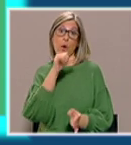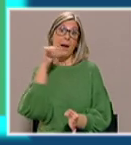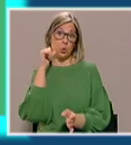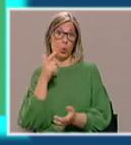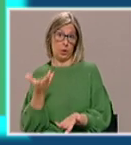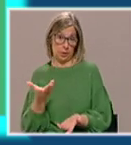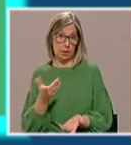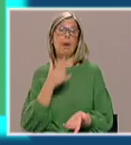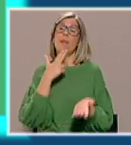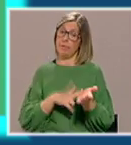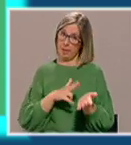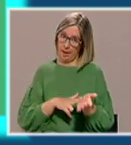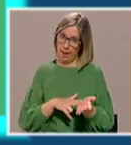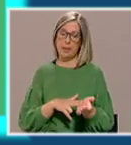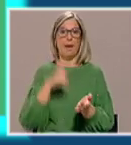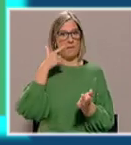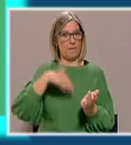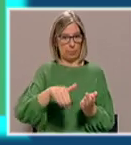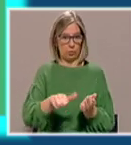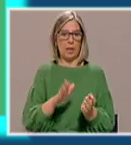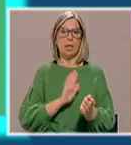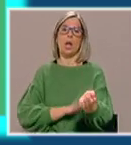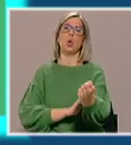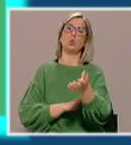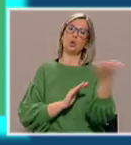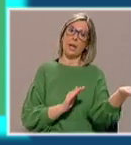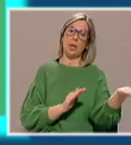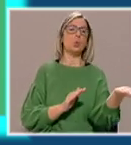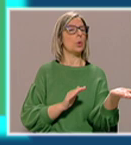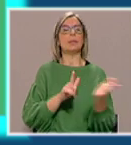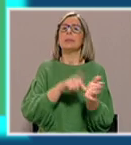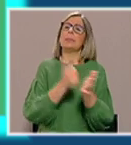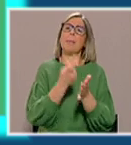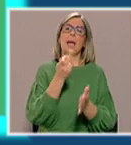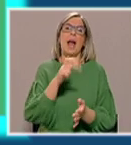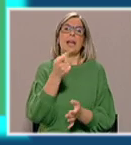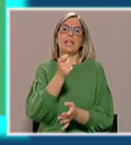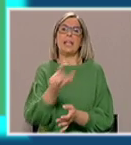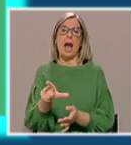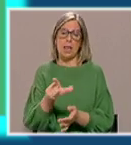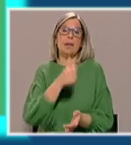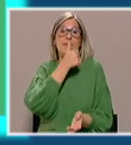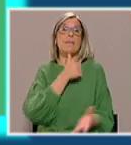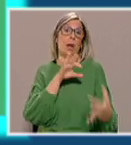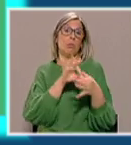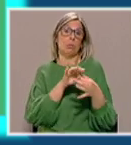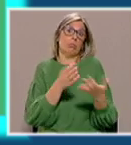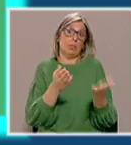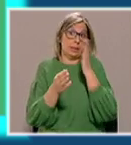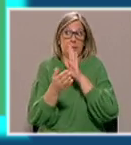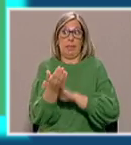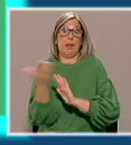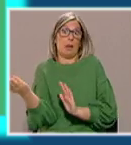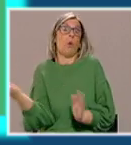Vamos ver mais à frente, quando falarmos da circulação. No lado esquerdo do coração circula sempre sangue arterial. Ora, se no lado direito é sangue venoso, no lado esquerdo é arterial.